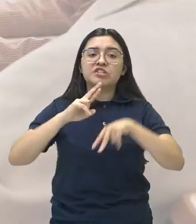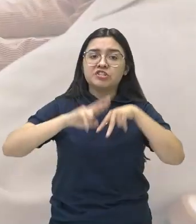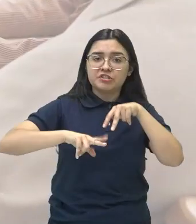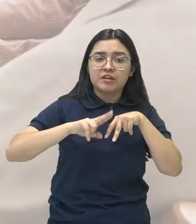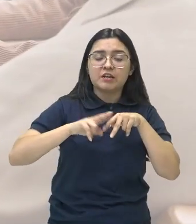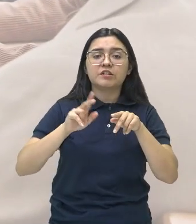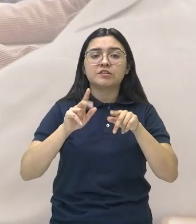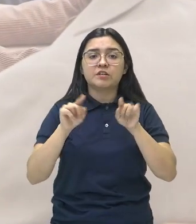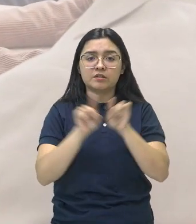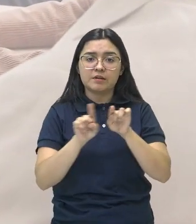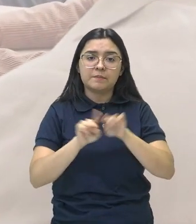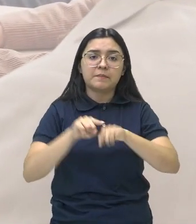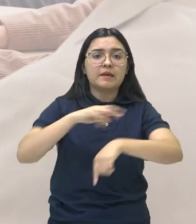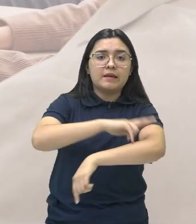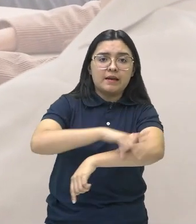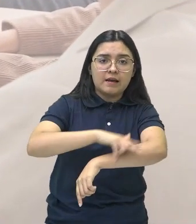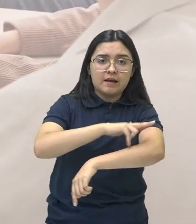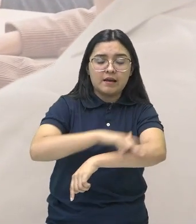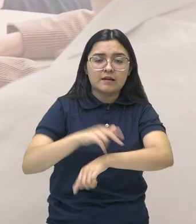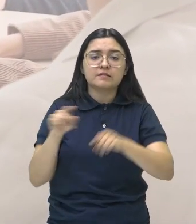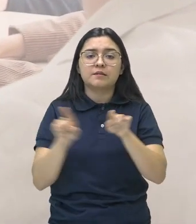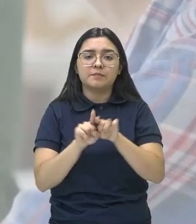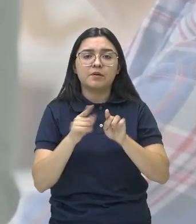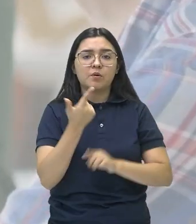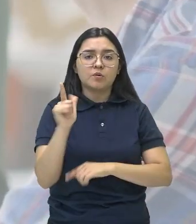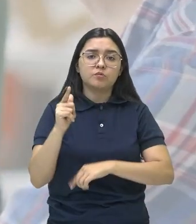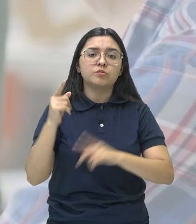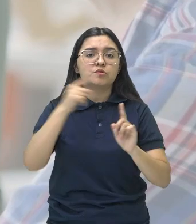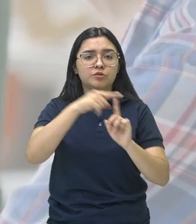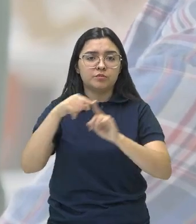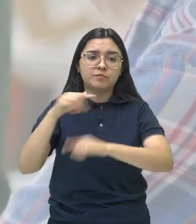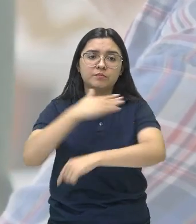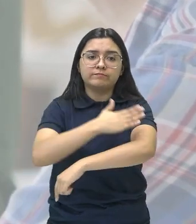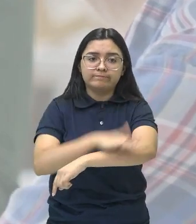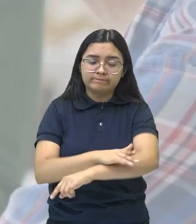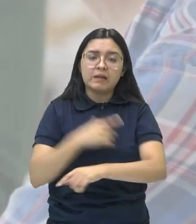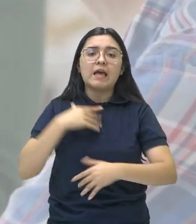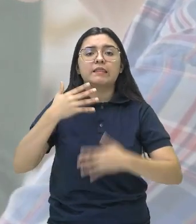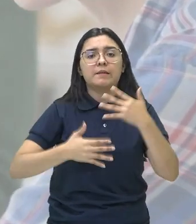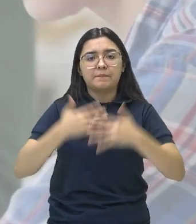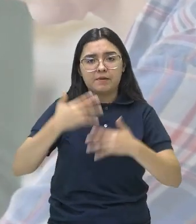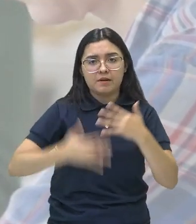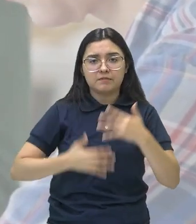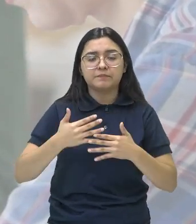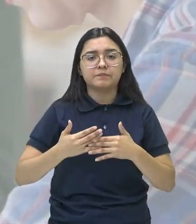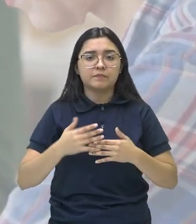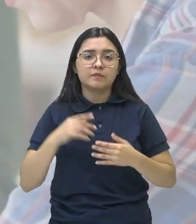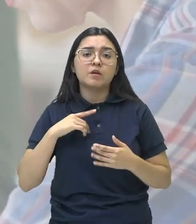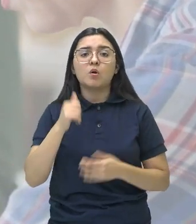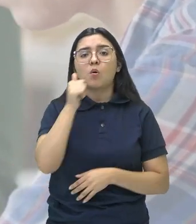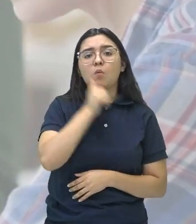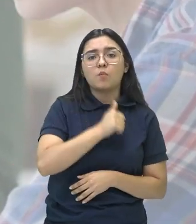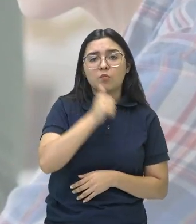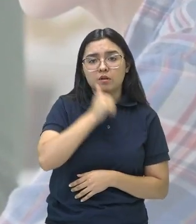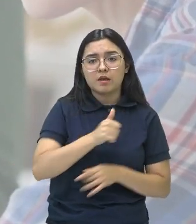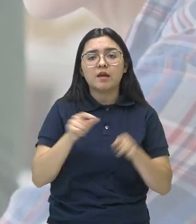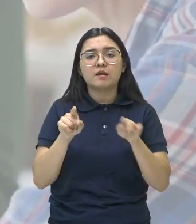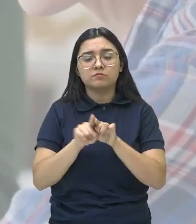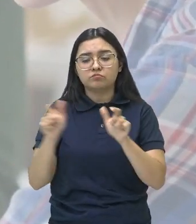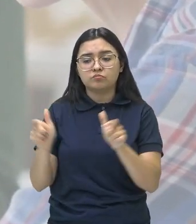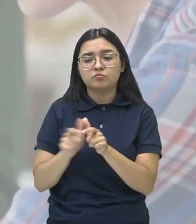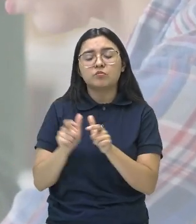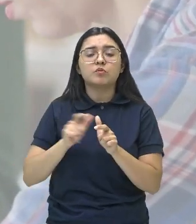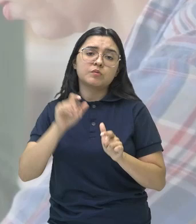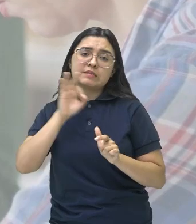raça e outras formas de discriminação ainda impactam os salários. Mulheres e minorias muitas vezes